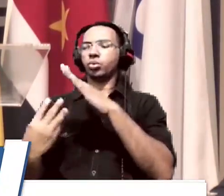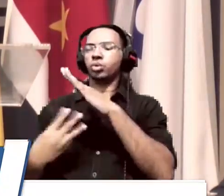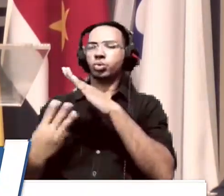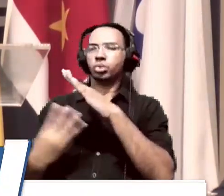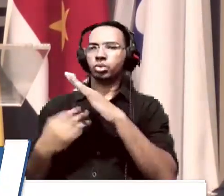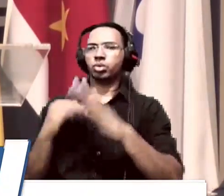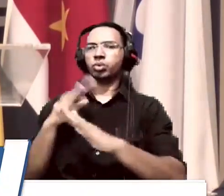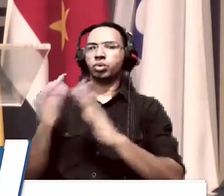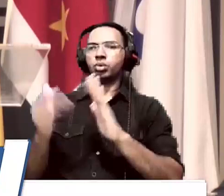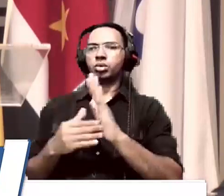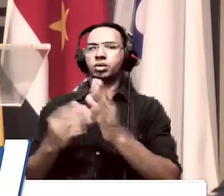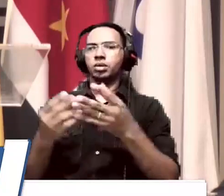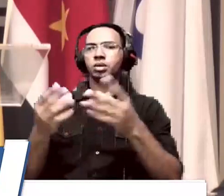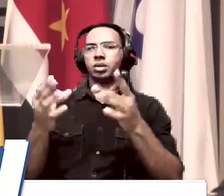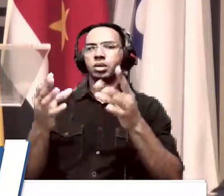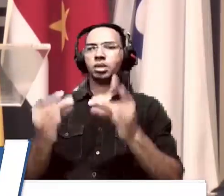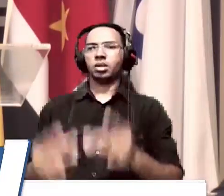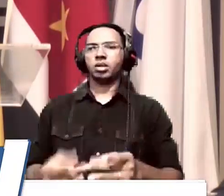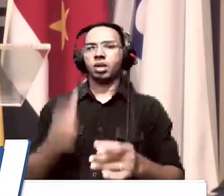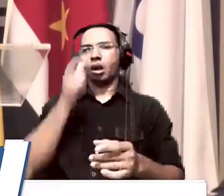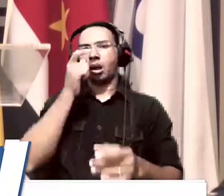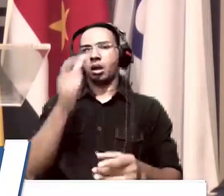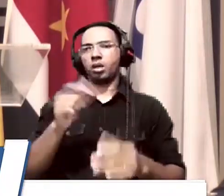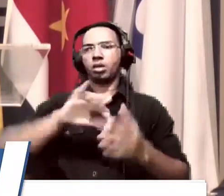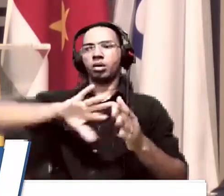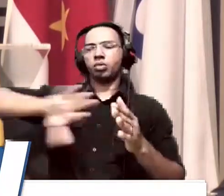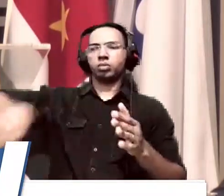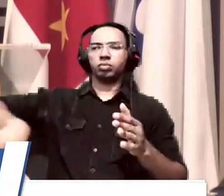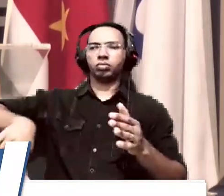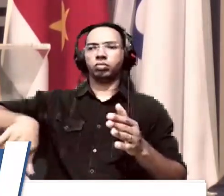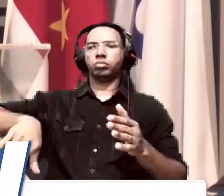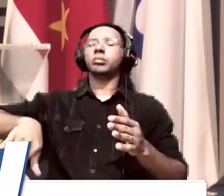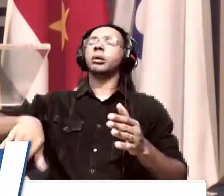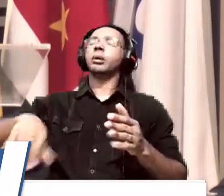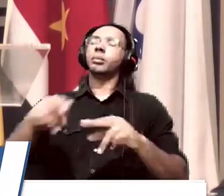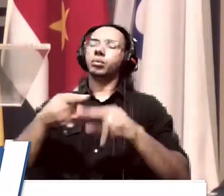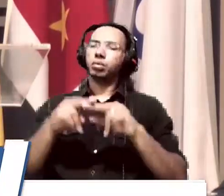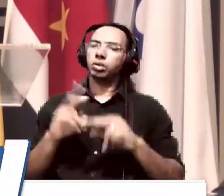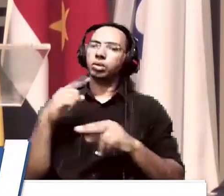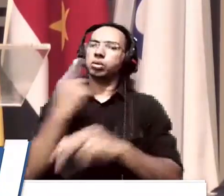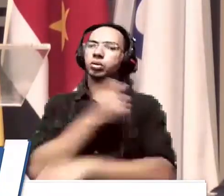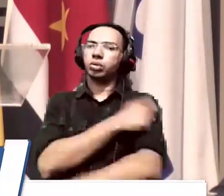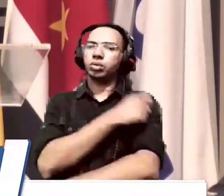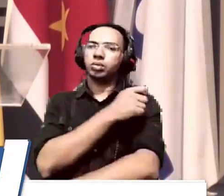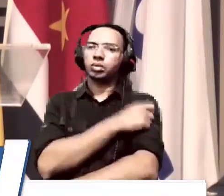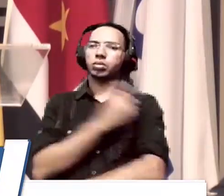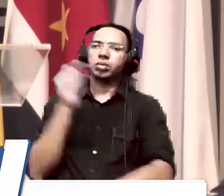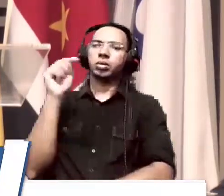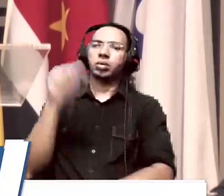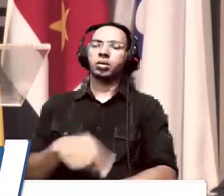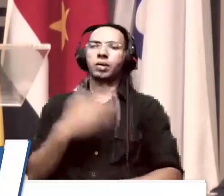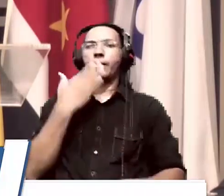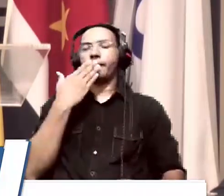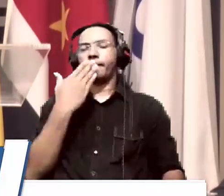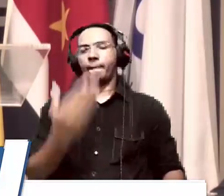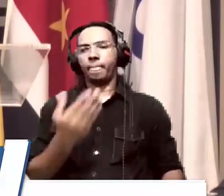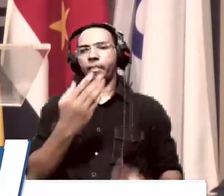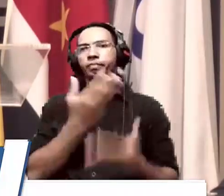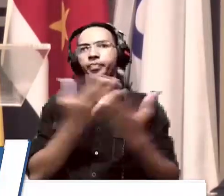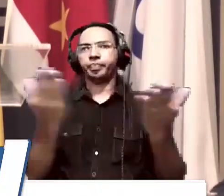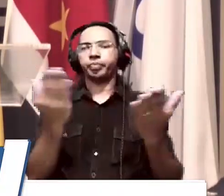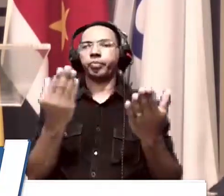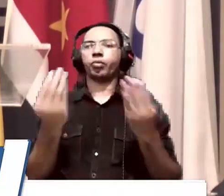tipo de coisa, só deixa o interesse do povo às margens. Então, assim, nós, enquanto estudantes, estamos aqui para fazer esse apelo, para que vocês, enquanto vereadores,